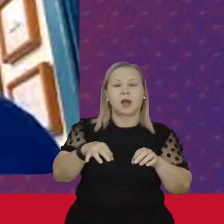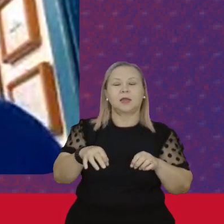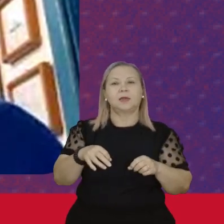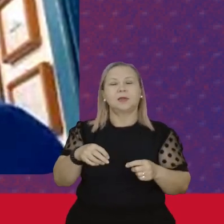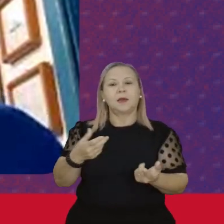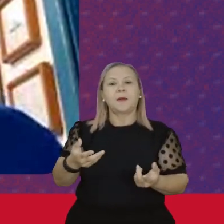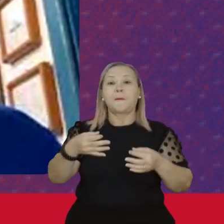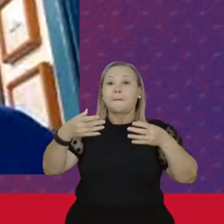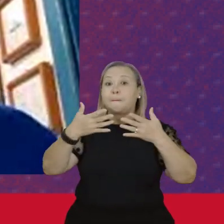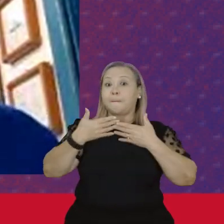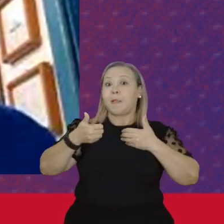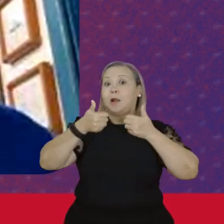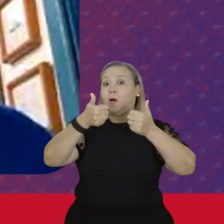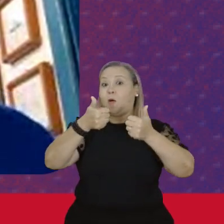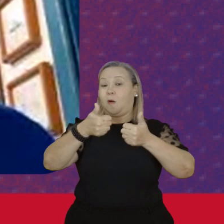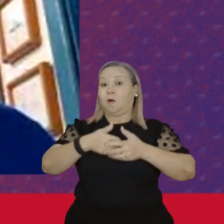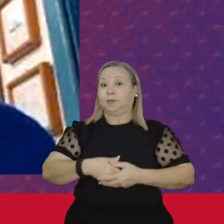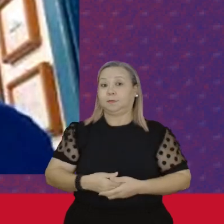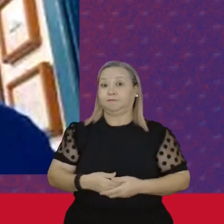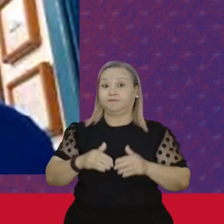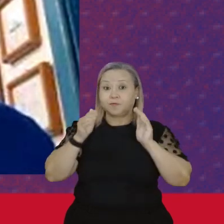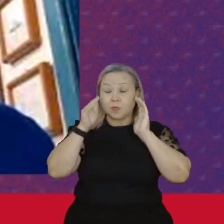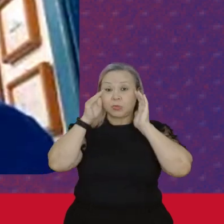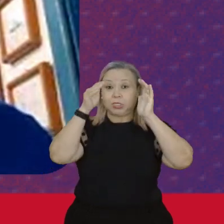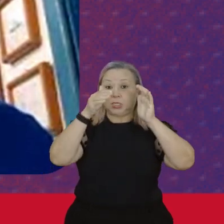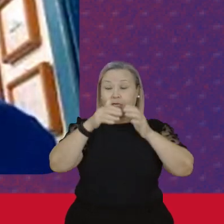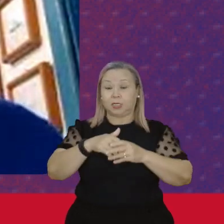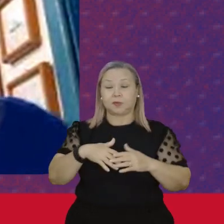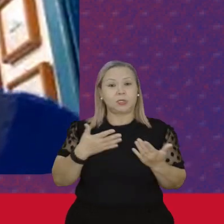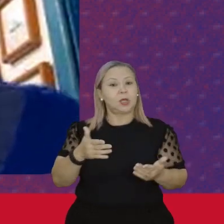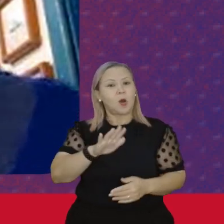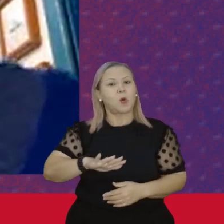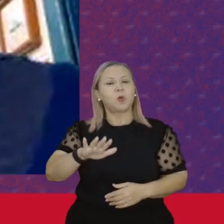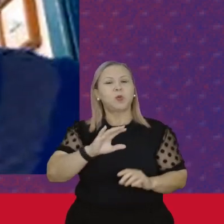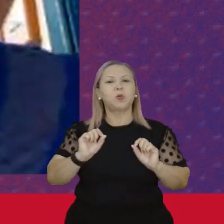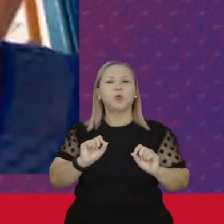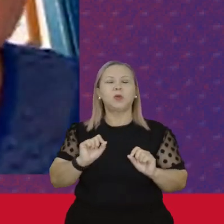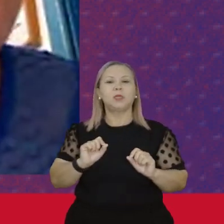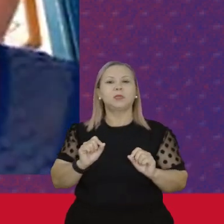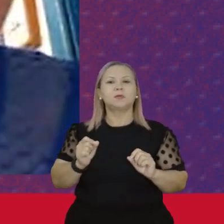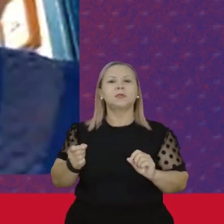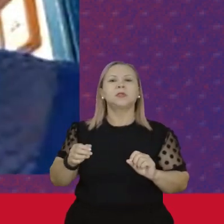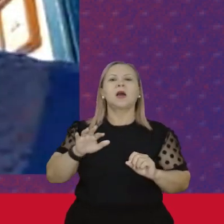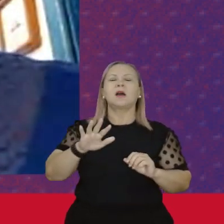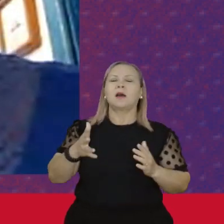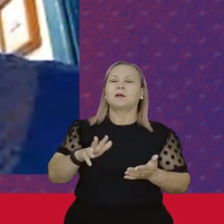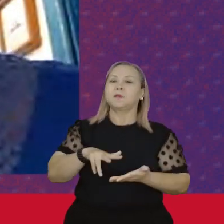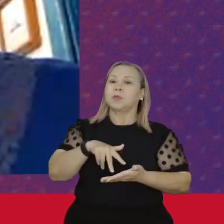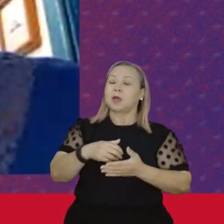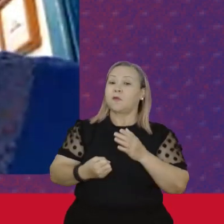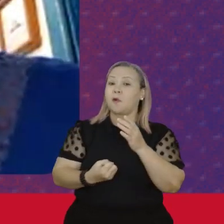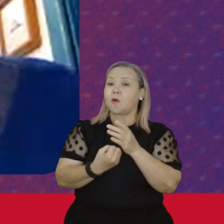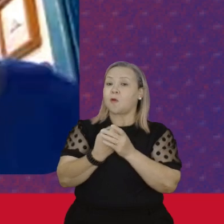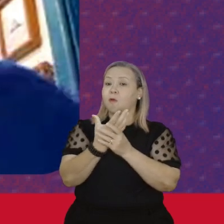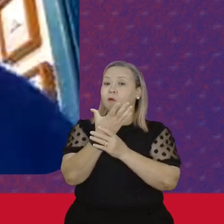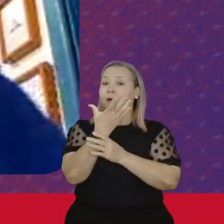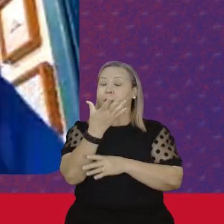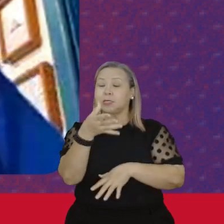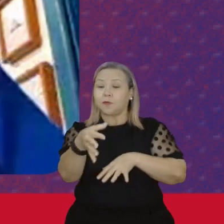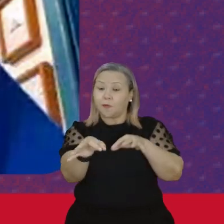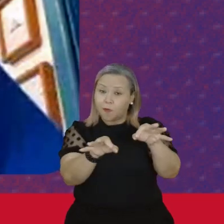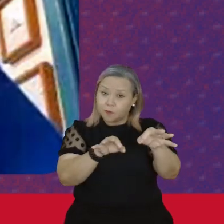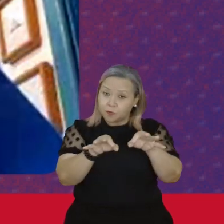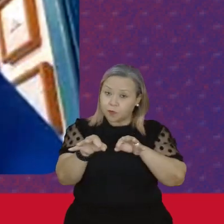né? Dignas, né? Então, tudo isso apareceu, né? Então, tudo isso foi a construção